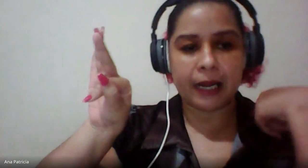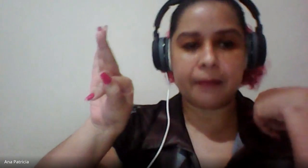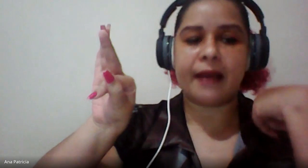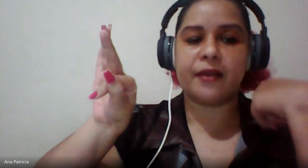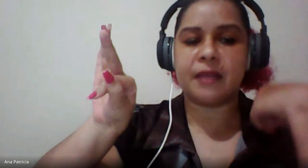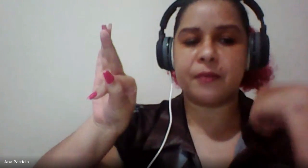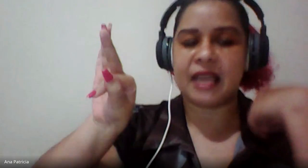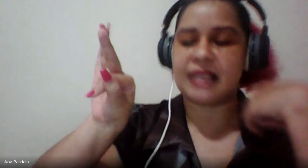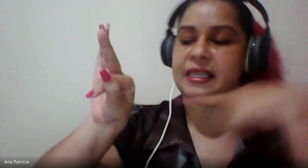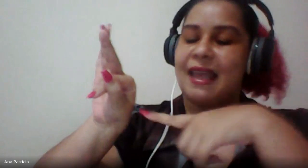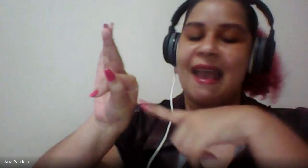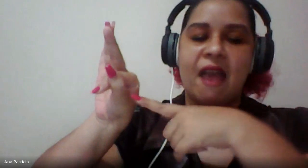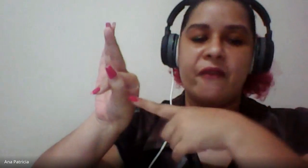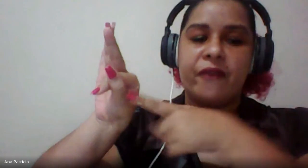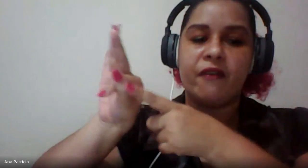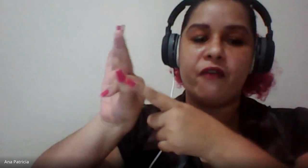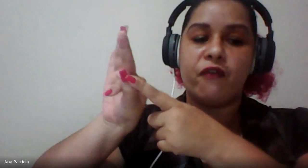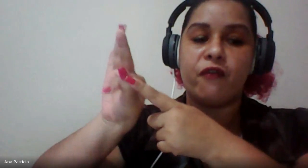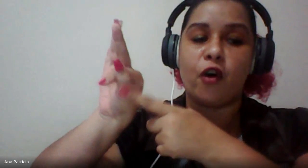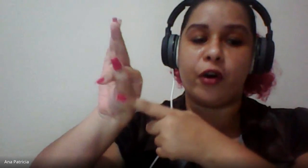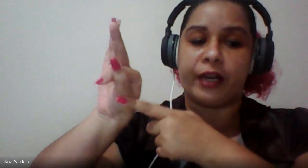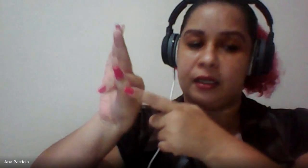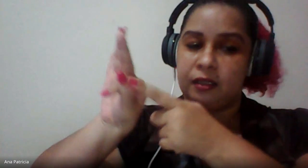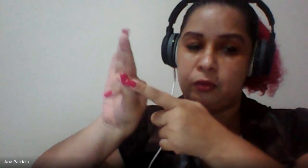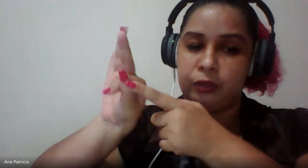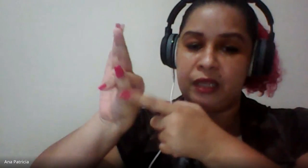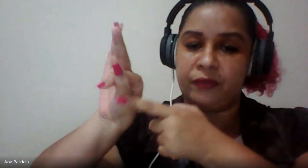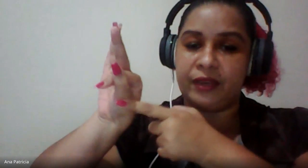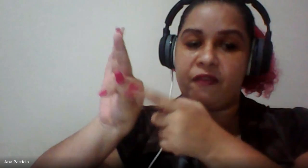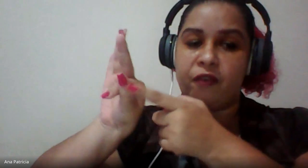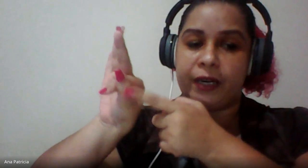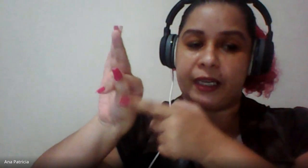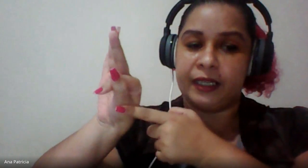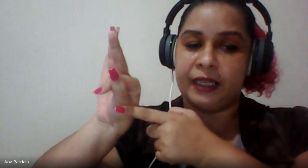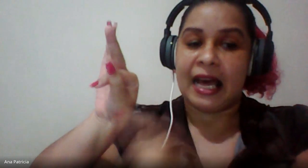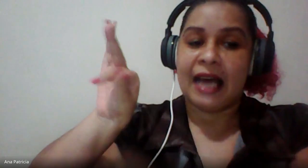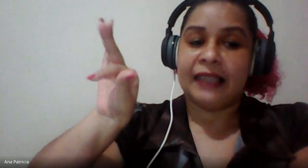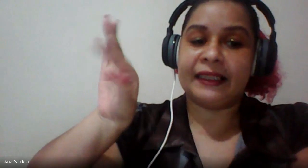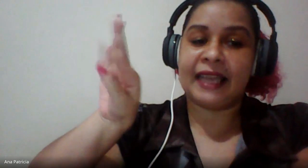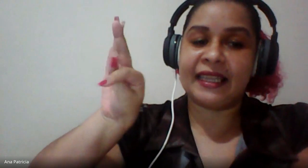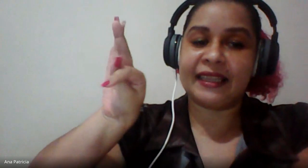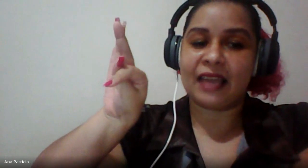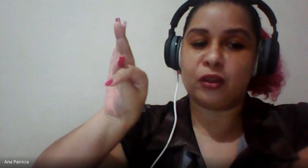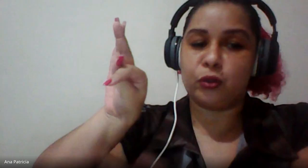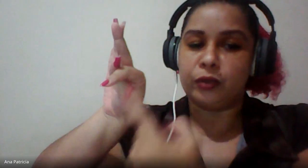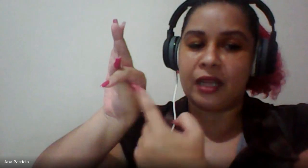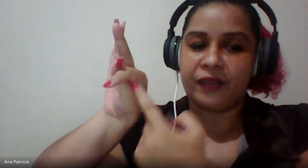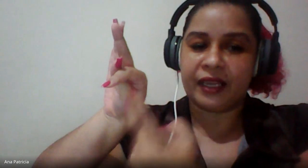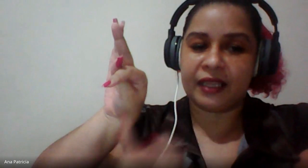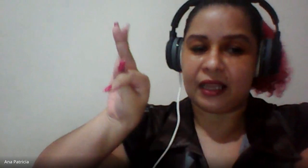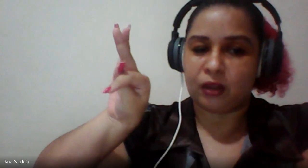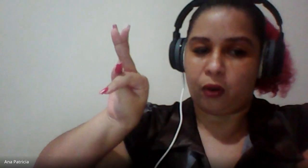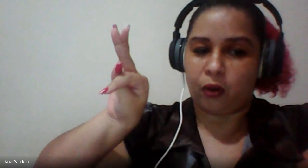para lembrar, eu sempre usei assim, F fora, o dedo fica fora. T de tatu, o dedo